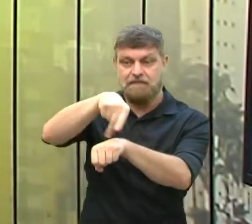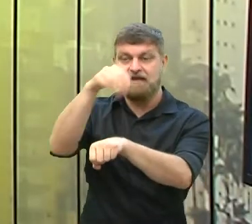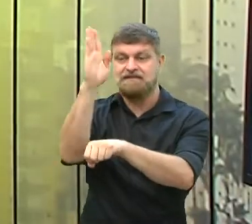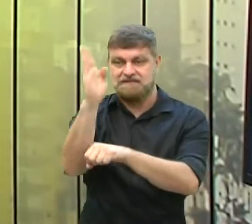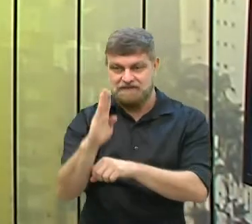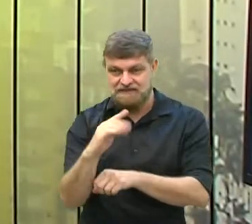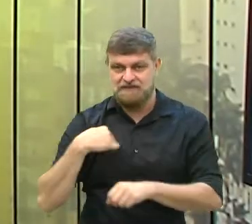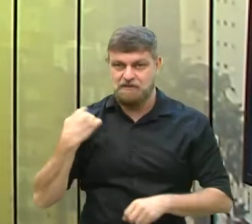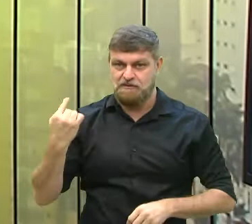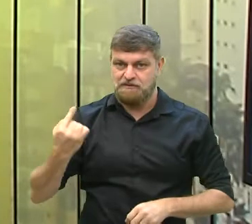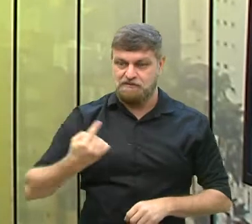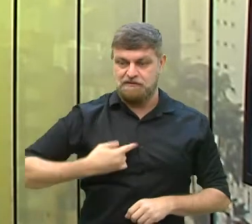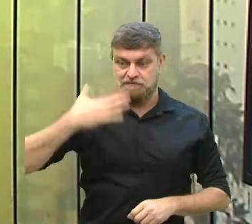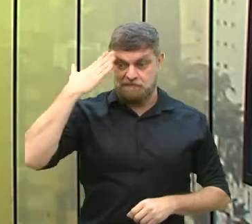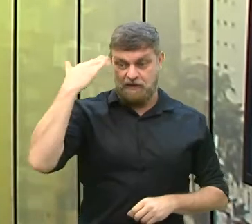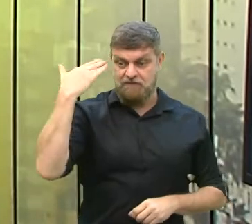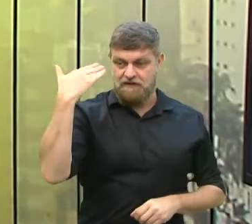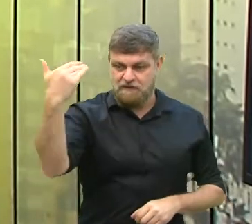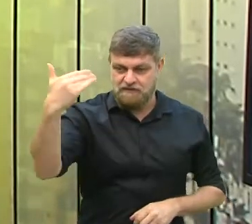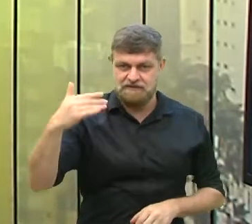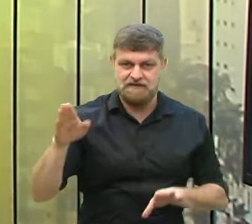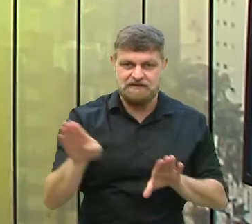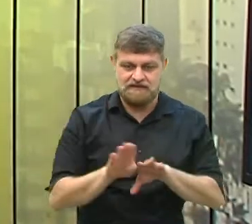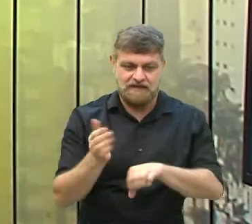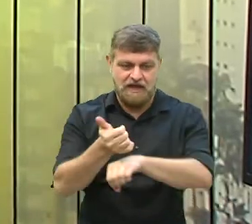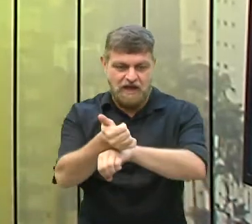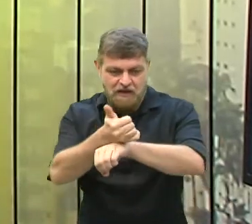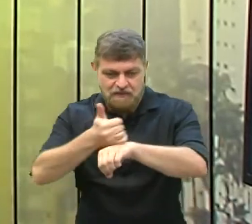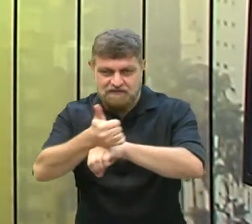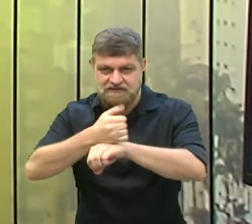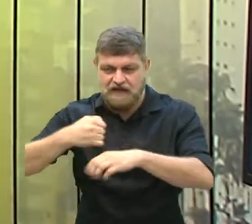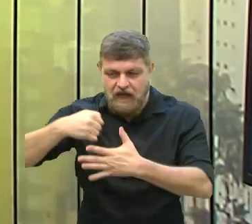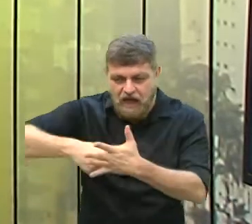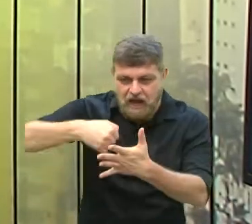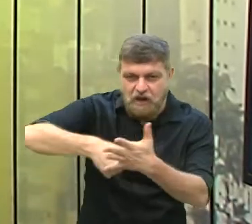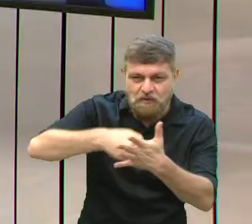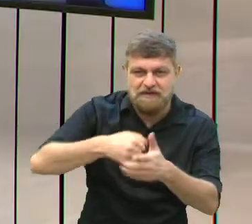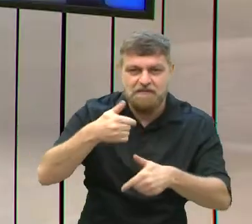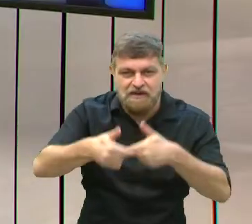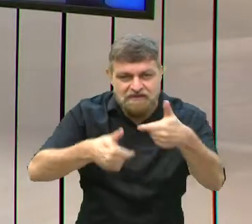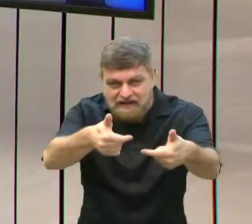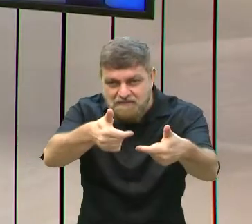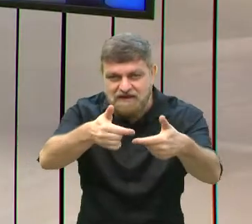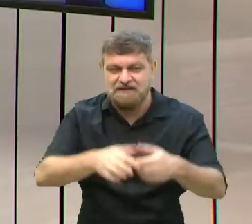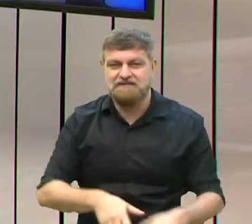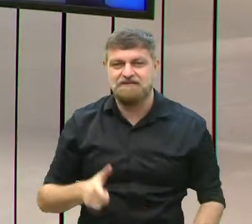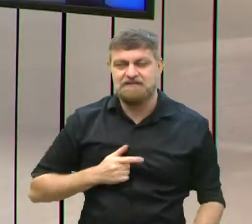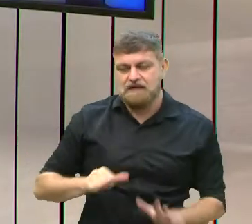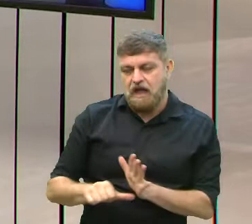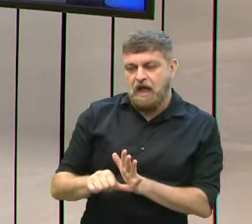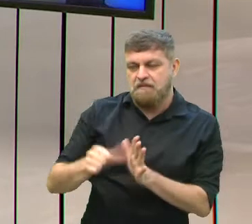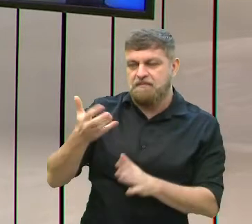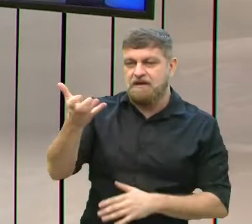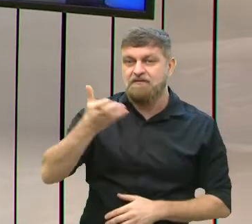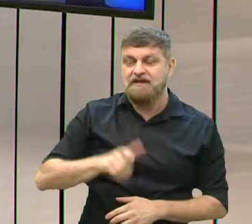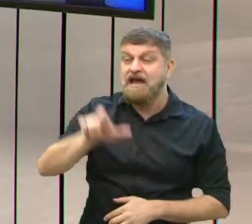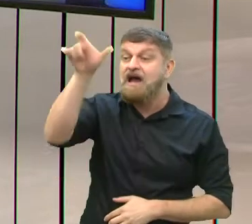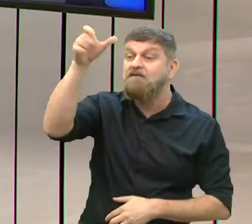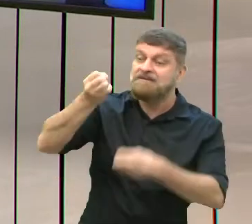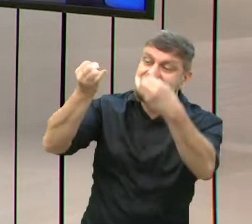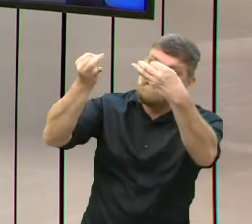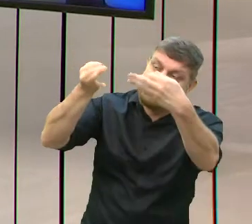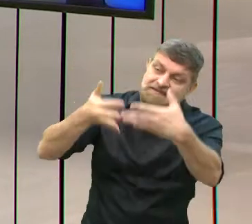Estamos destacados aí em meio a esses profissionais que têm feito esse trabalho e eu queria, primeiramente, ouvir da